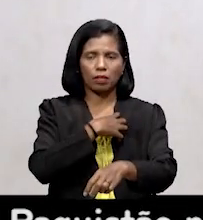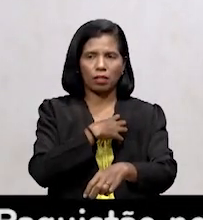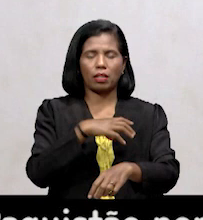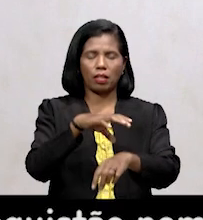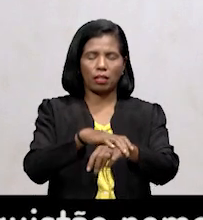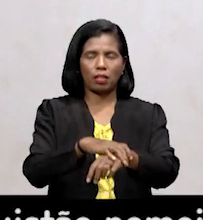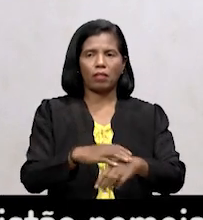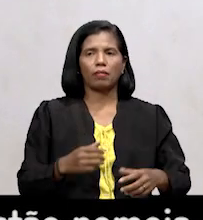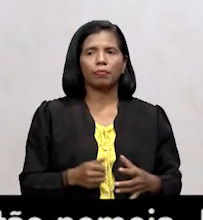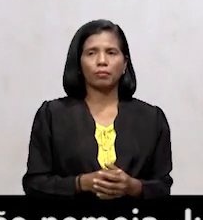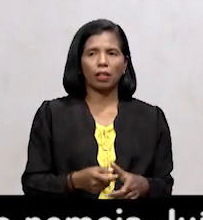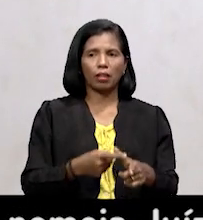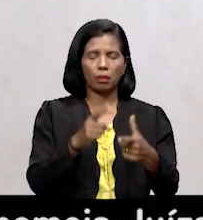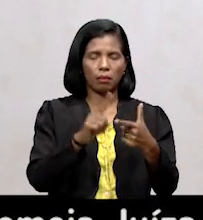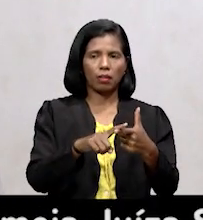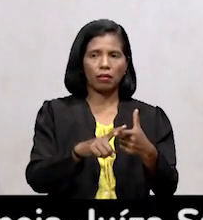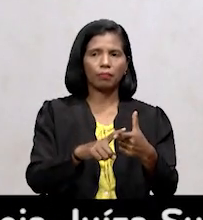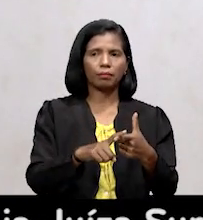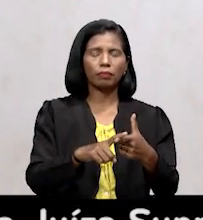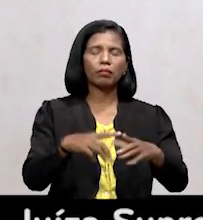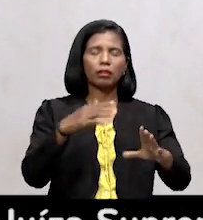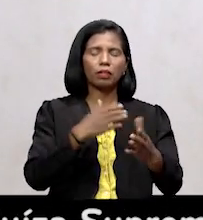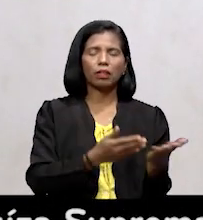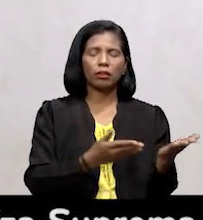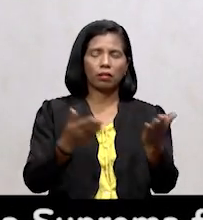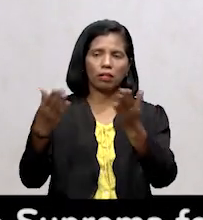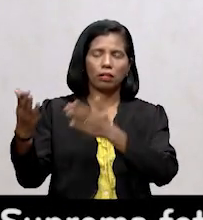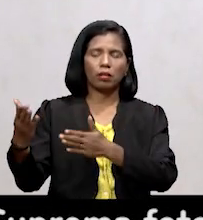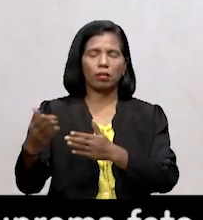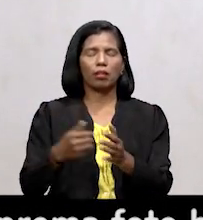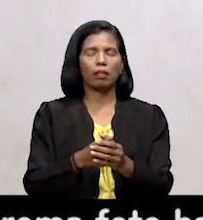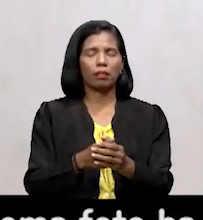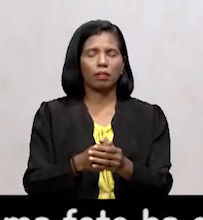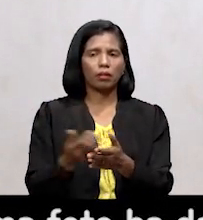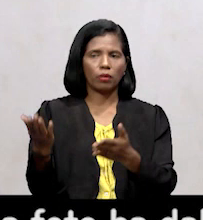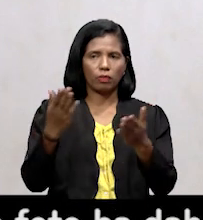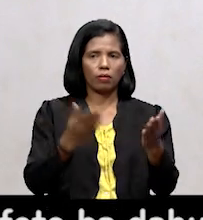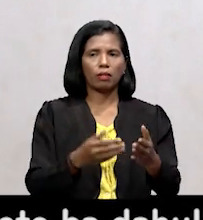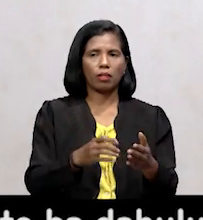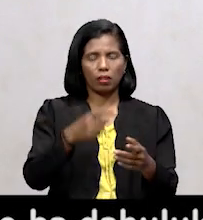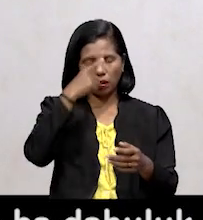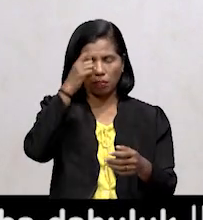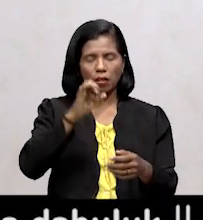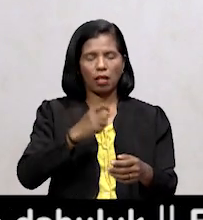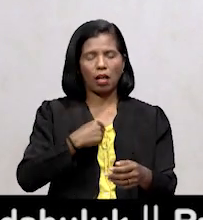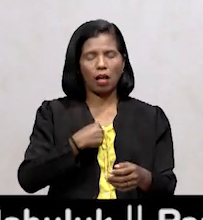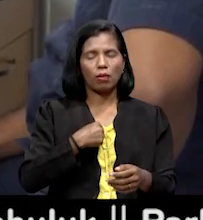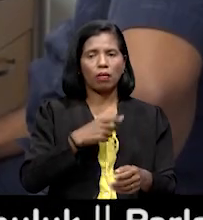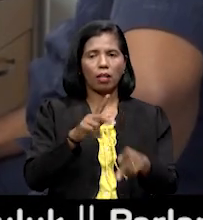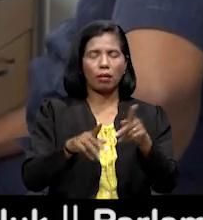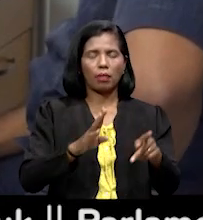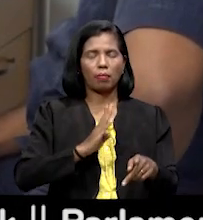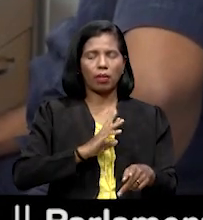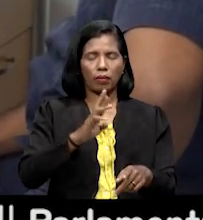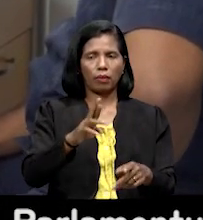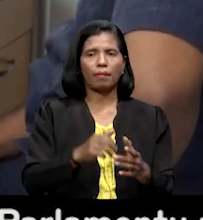mercado, e depois transfer fale nia ba do sa posto na infeto, na infeto haruk fale mai Kristore, tambah hau ema bekora galai Kristore, sim. Antes ne Zuli